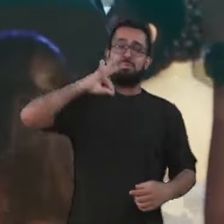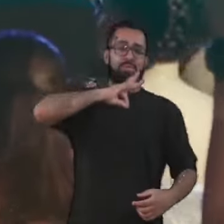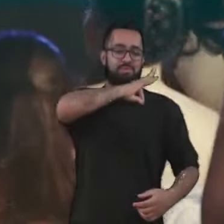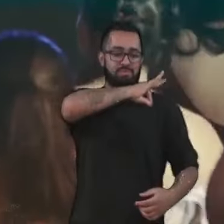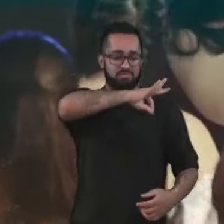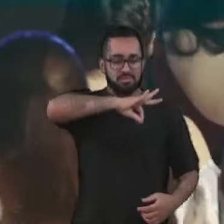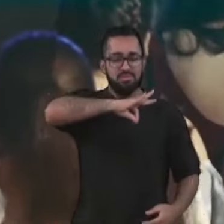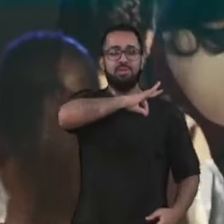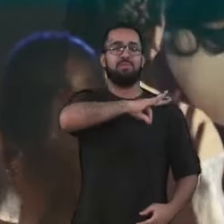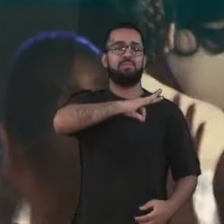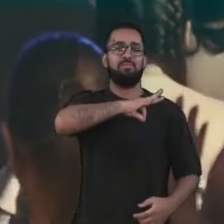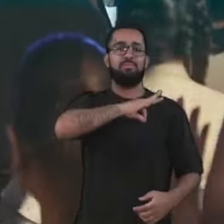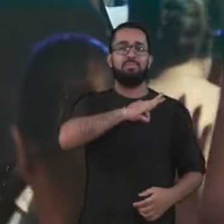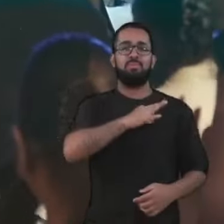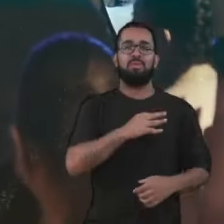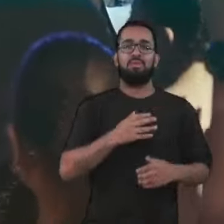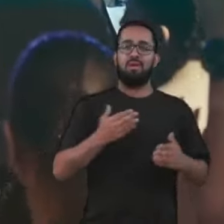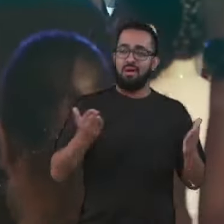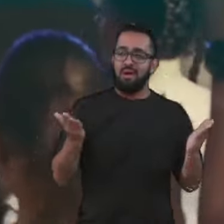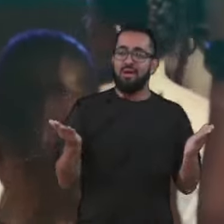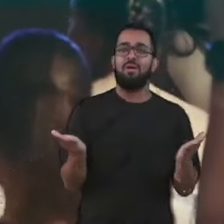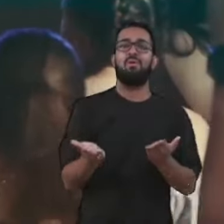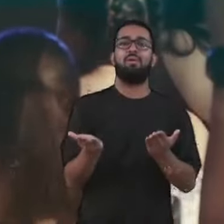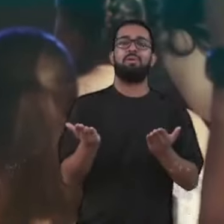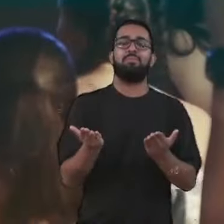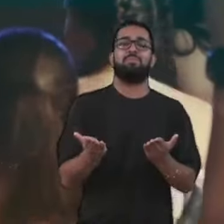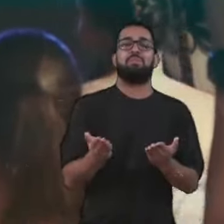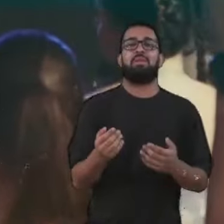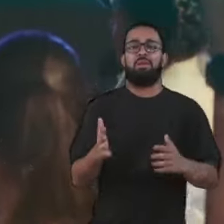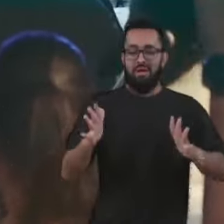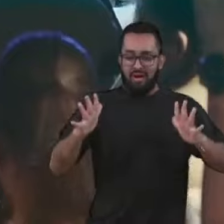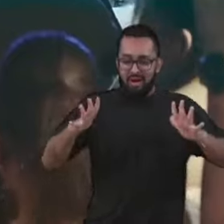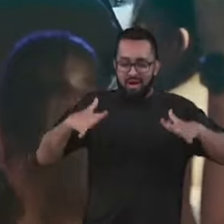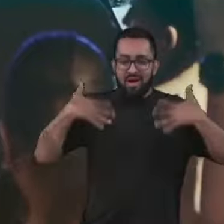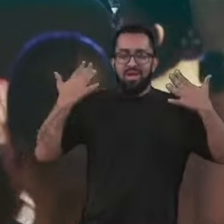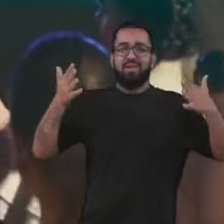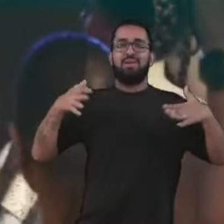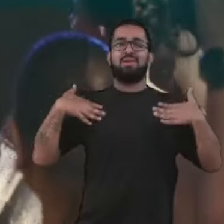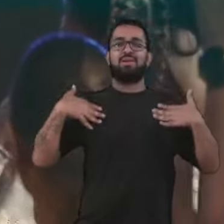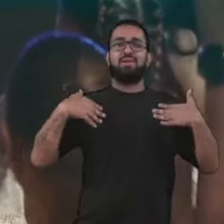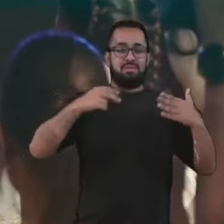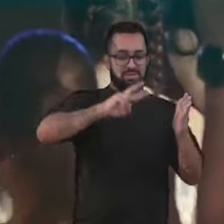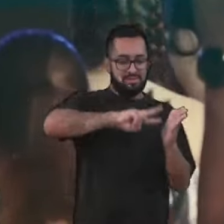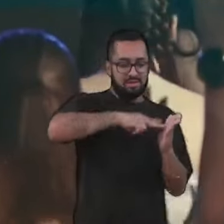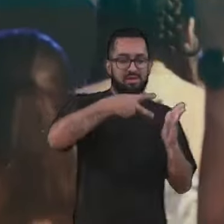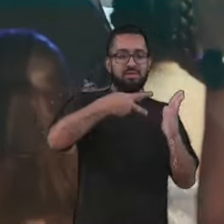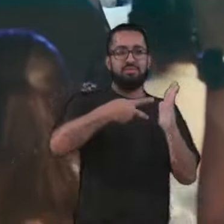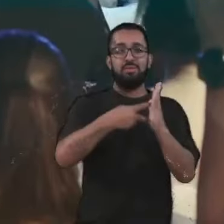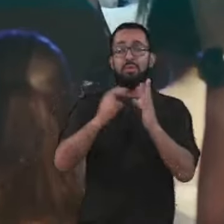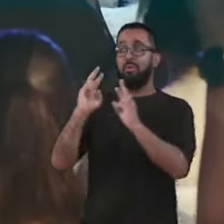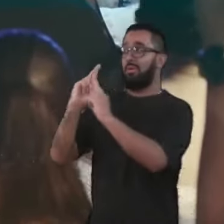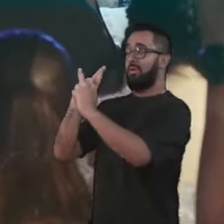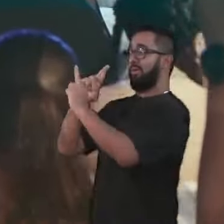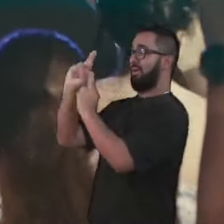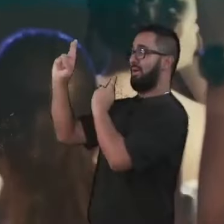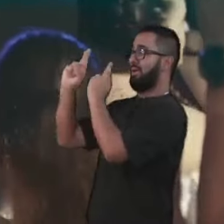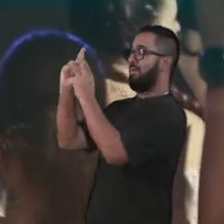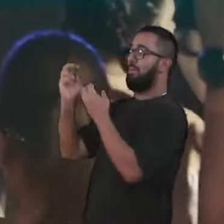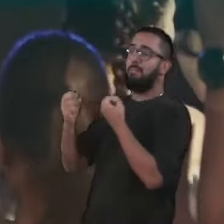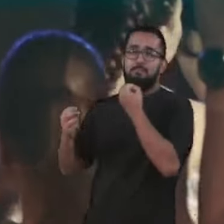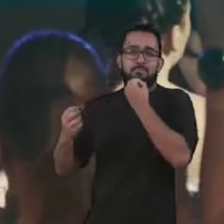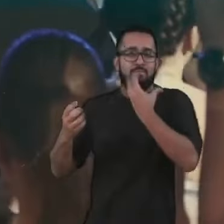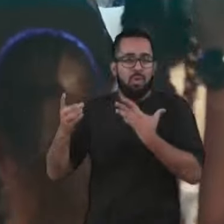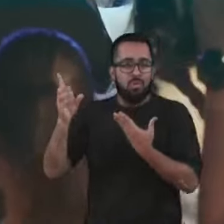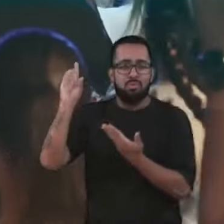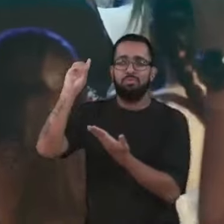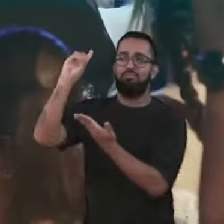fará parte da minha vida. Diga: a alegria é resultado do meu relacionamento com Deus. Diga: eu começarei